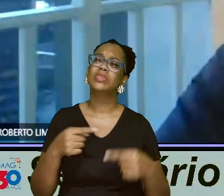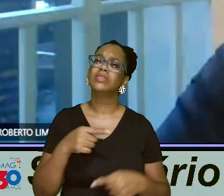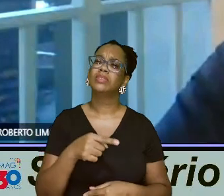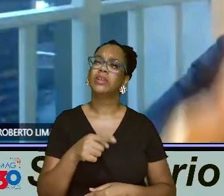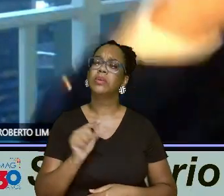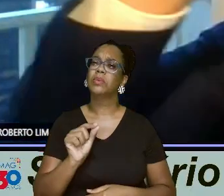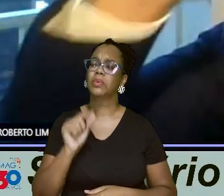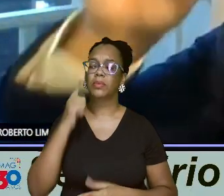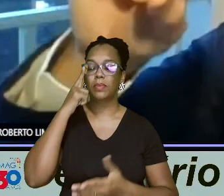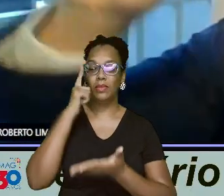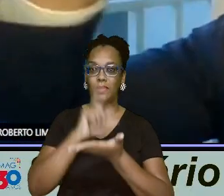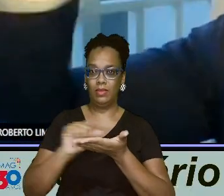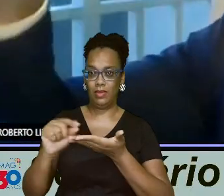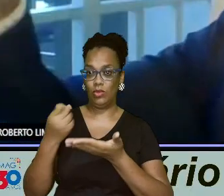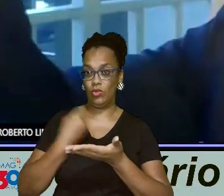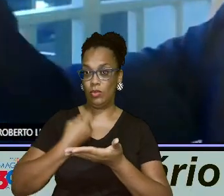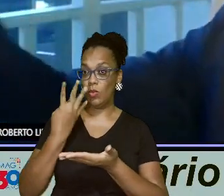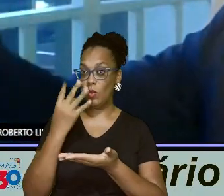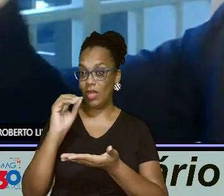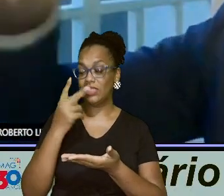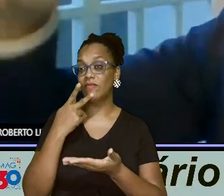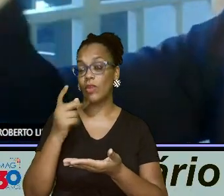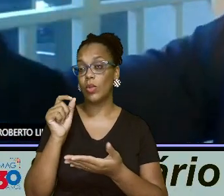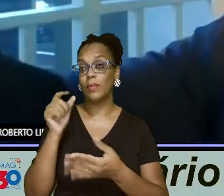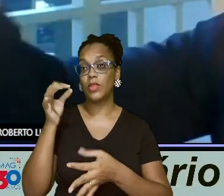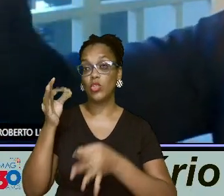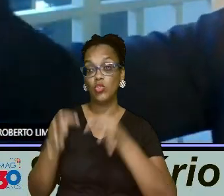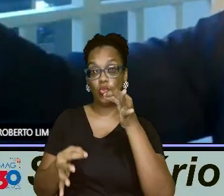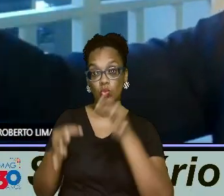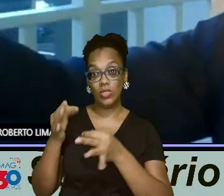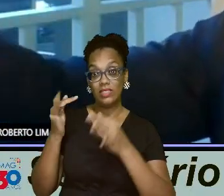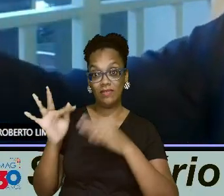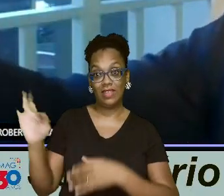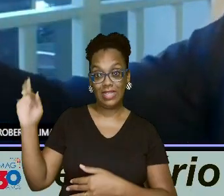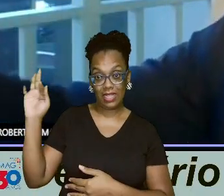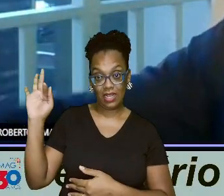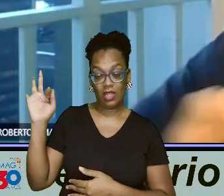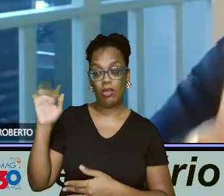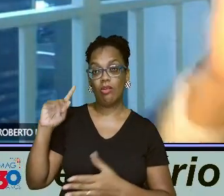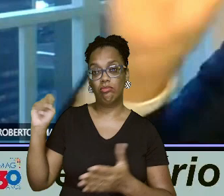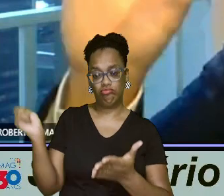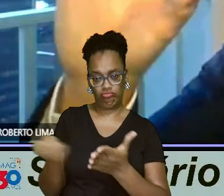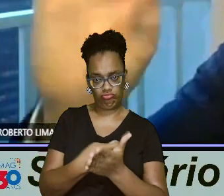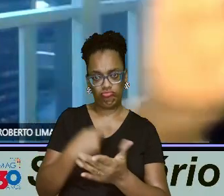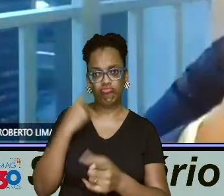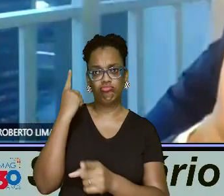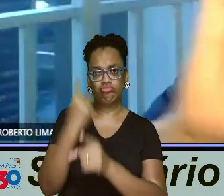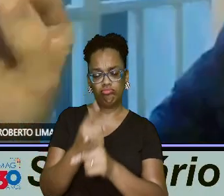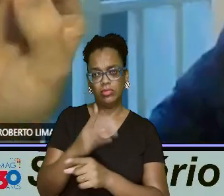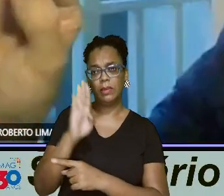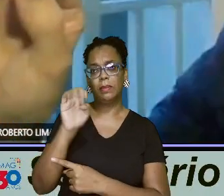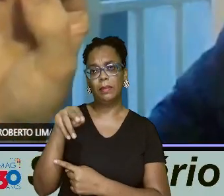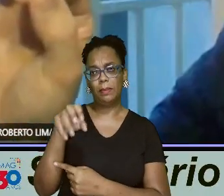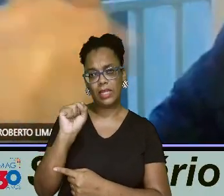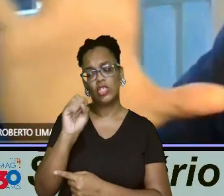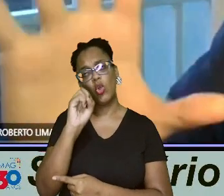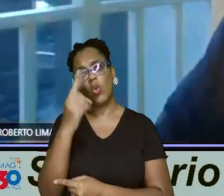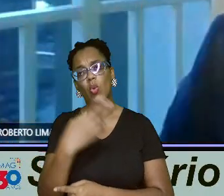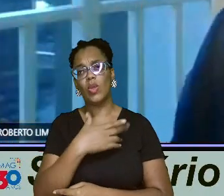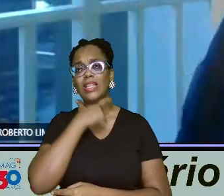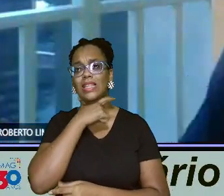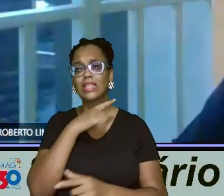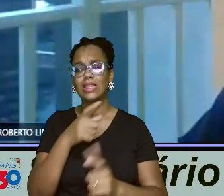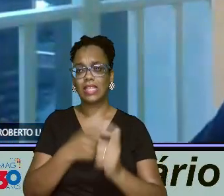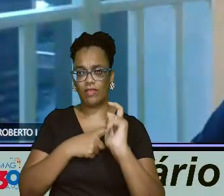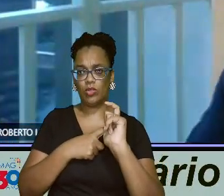diz: o juiz suspenderá a execução caso não encontrados bens ou devedor. Essa expressão, o juiz suspenderá.